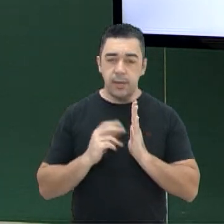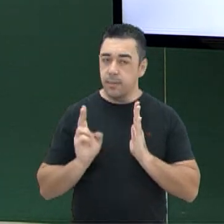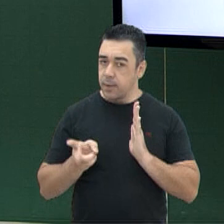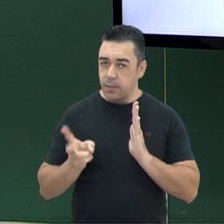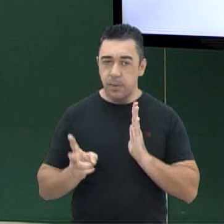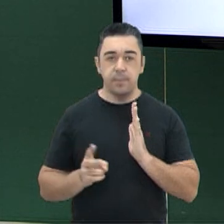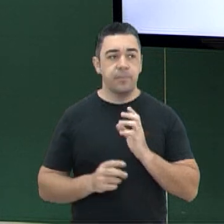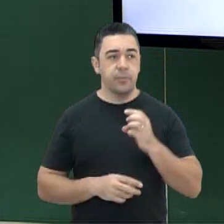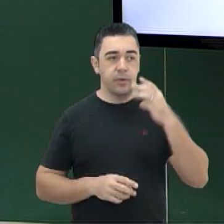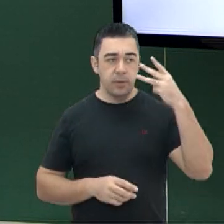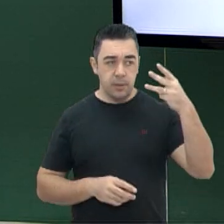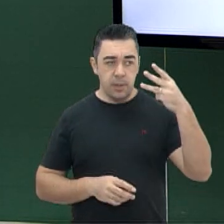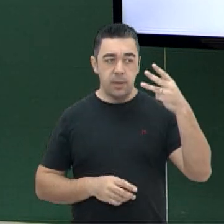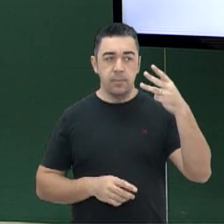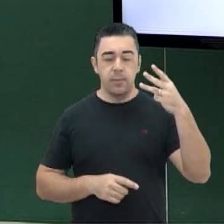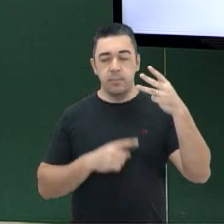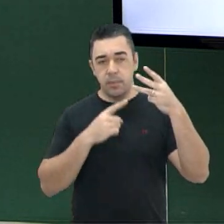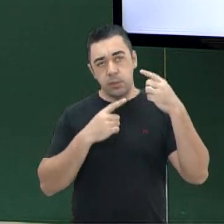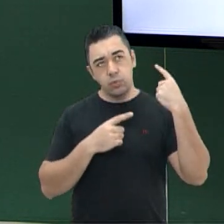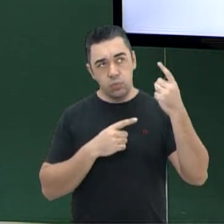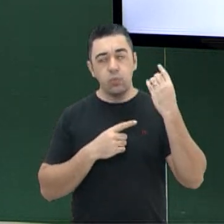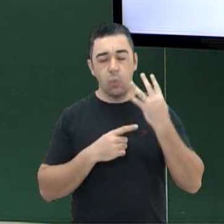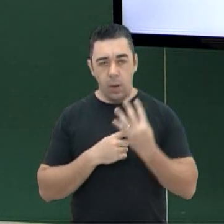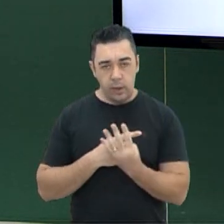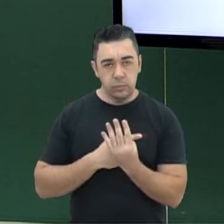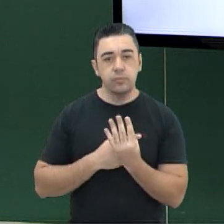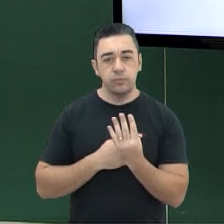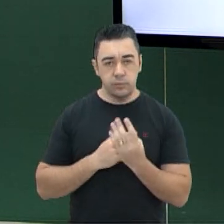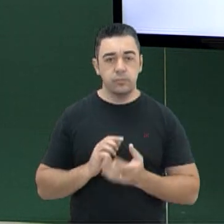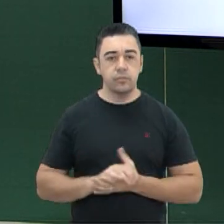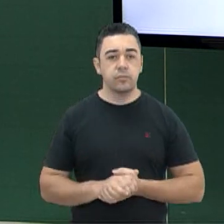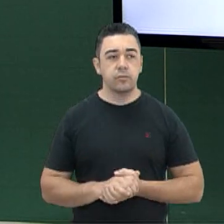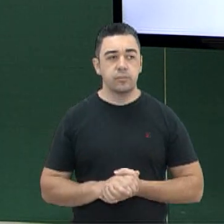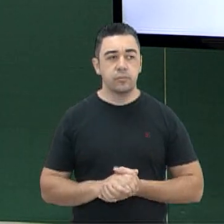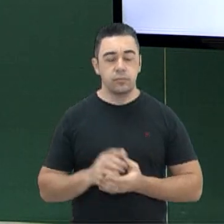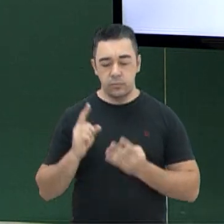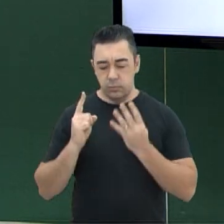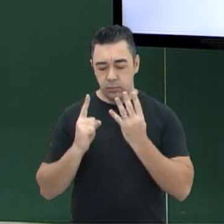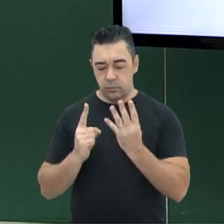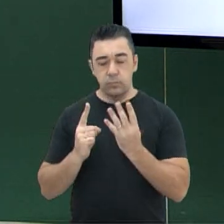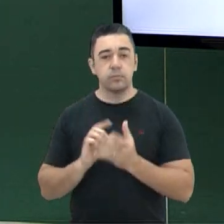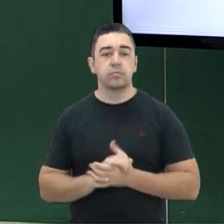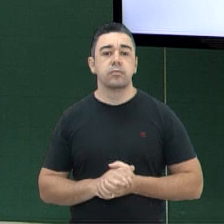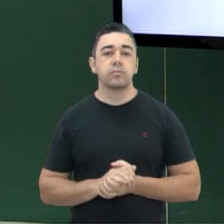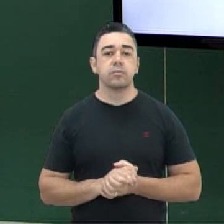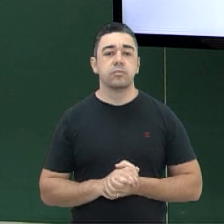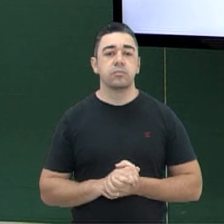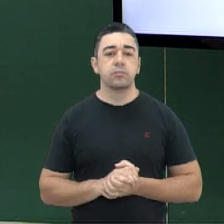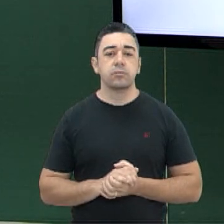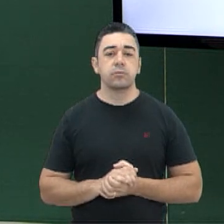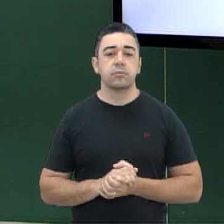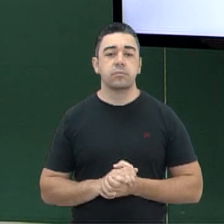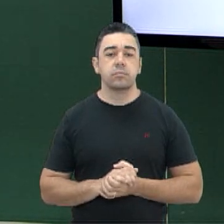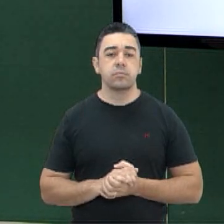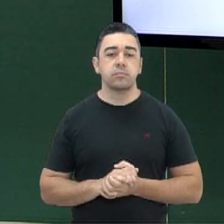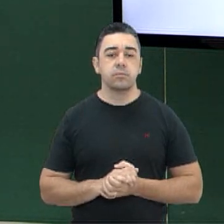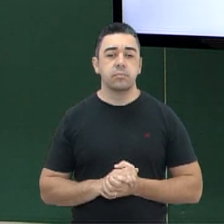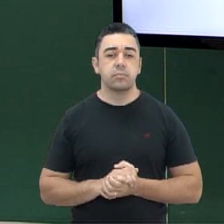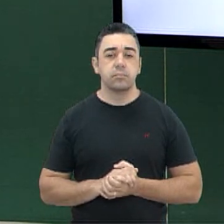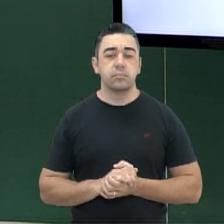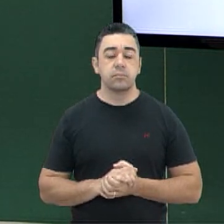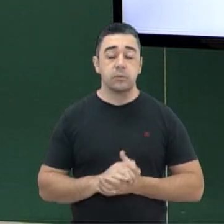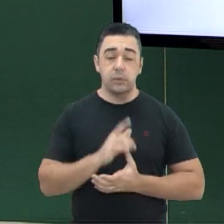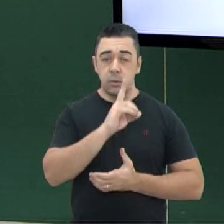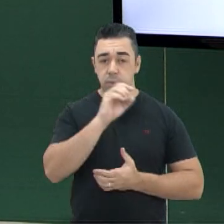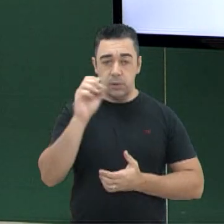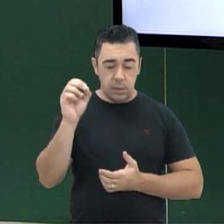mesma. Eu vou subtrair aqui 3 mais 1, 4, e aqui coloco 1, ok? 3 mais 1, 4, então eu vou